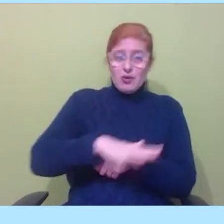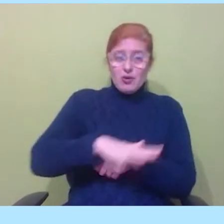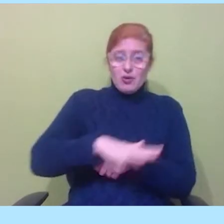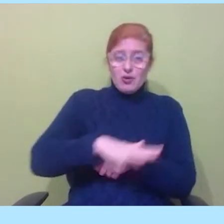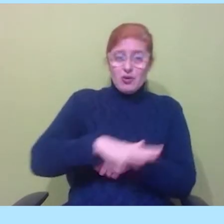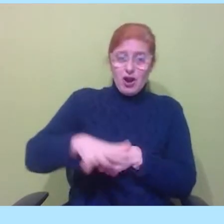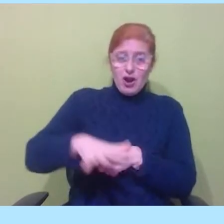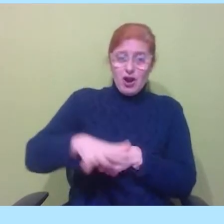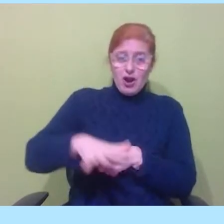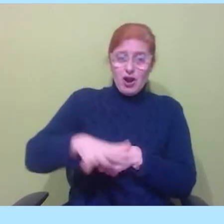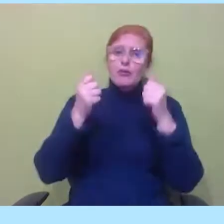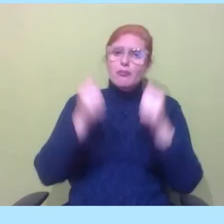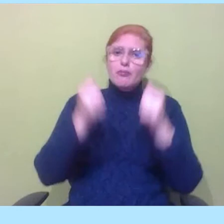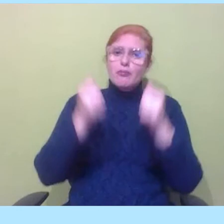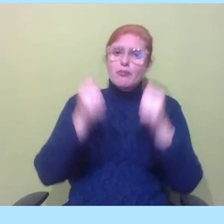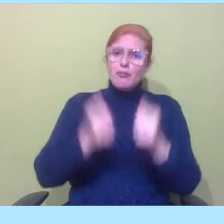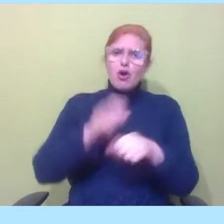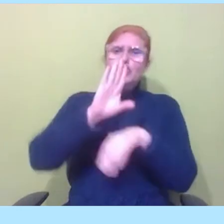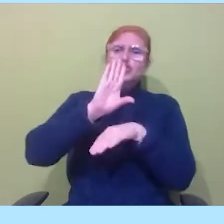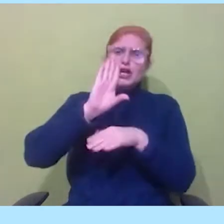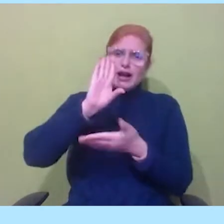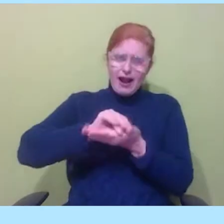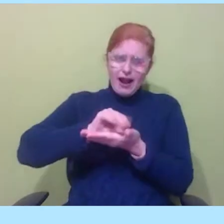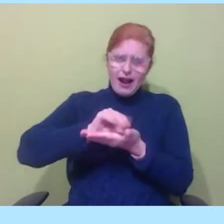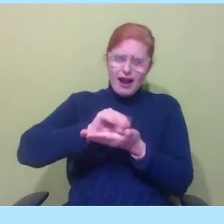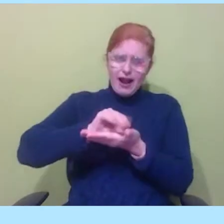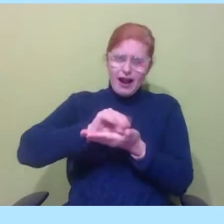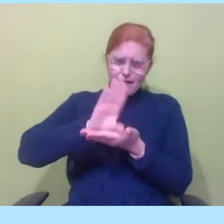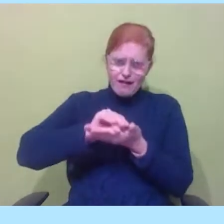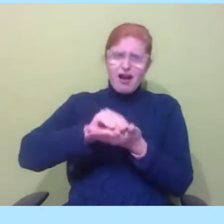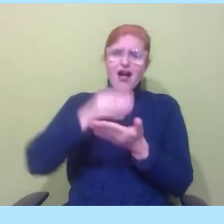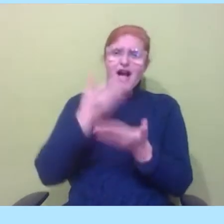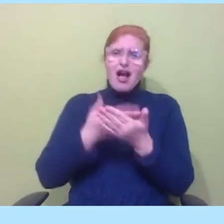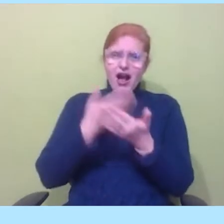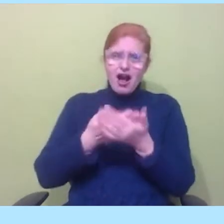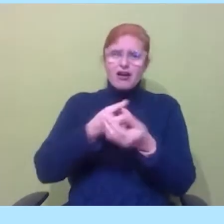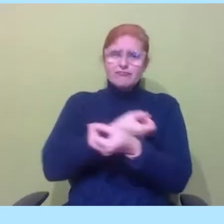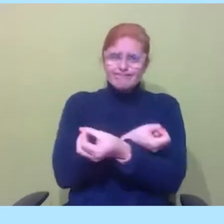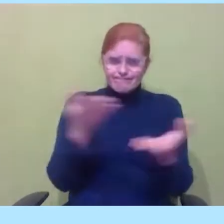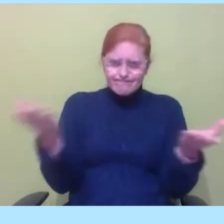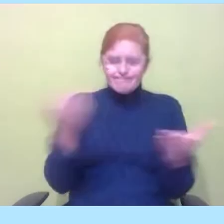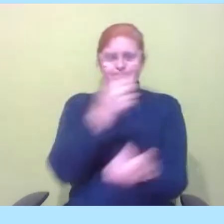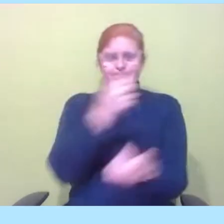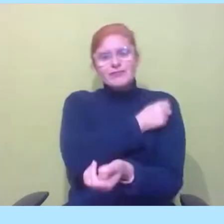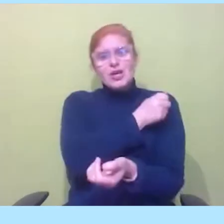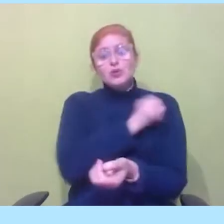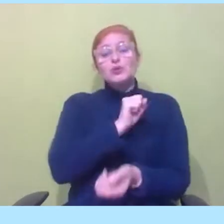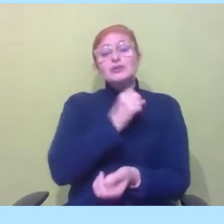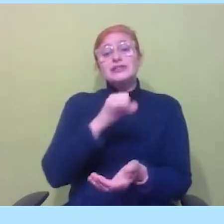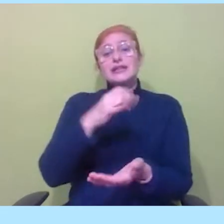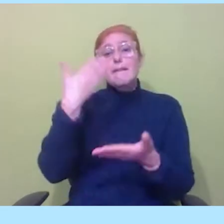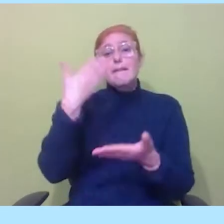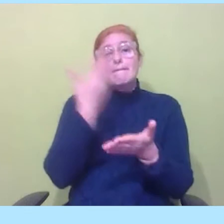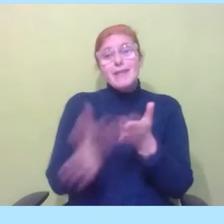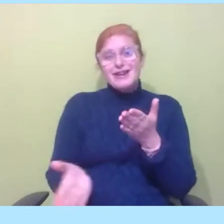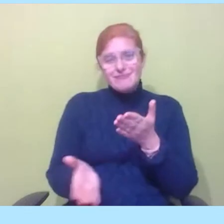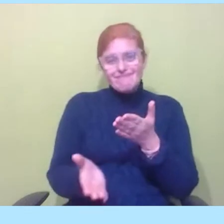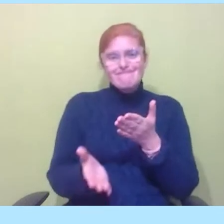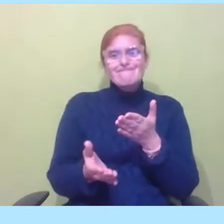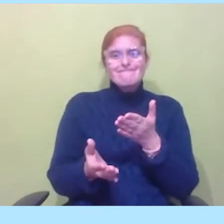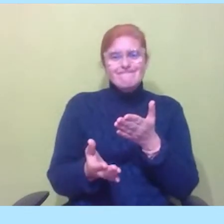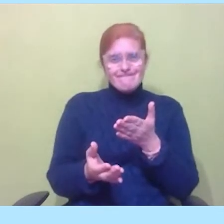esses alunos se eles perderem, por exemplo. E é uma coisa que eu vou falar, eu não sei mexer com o G Suite, mas é uma